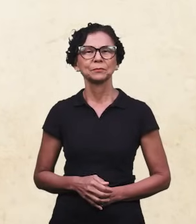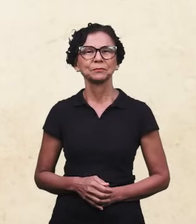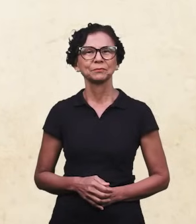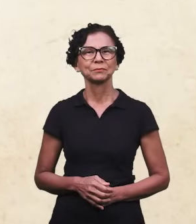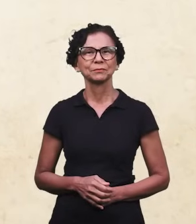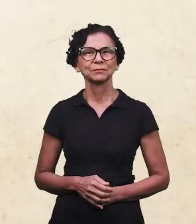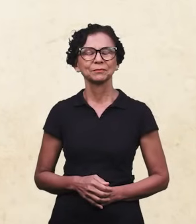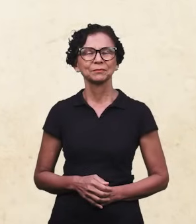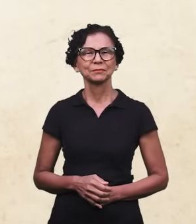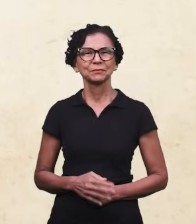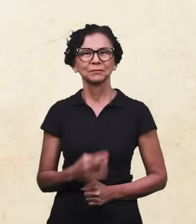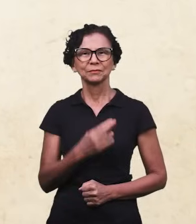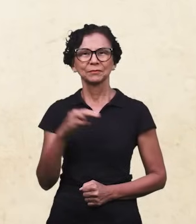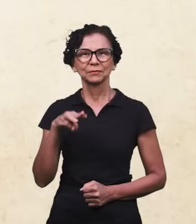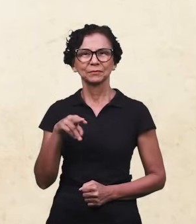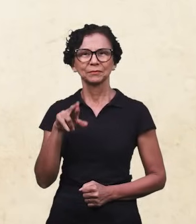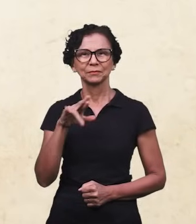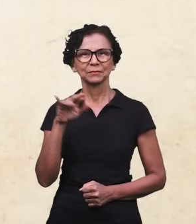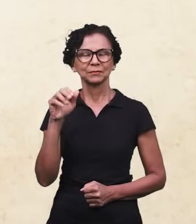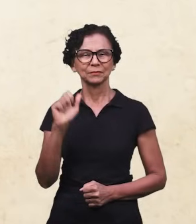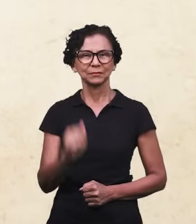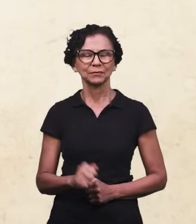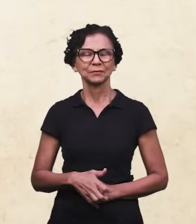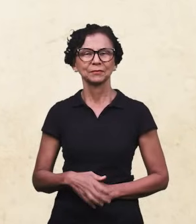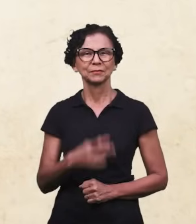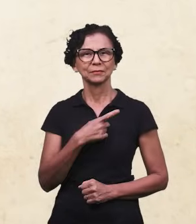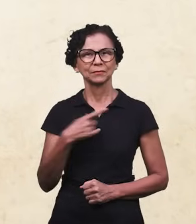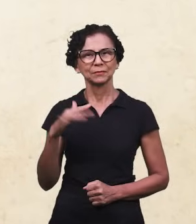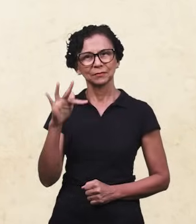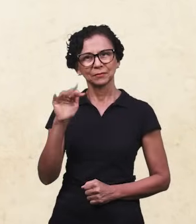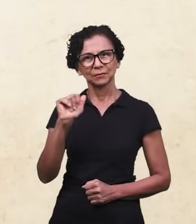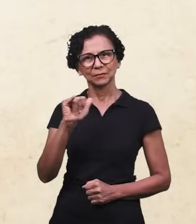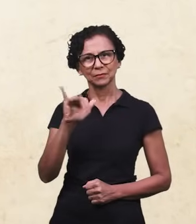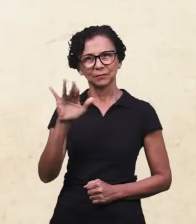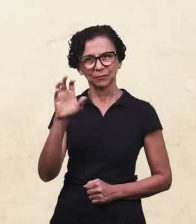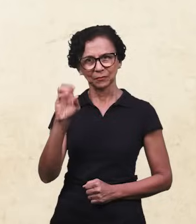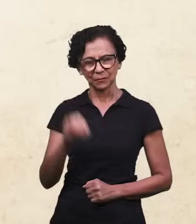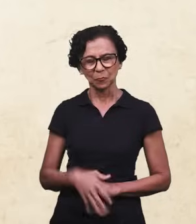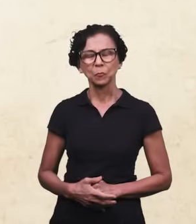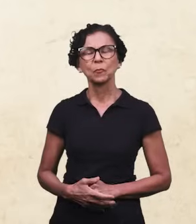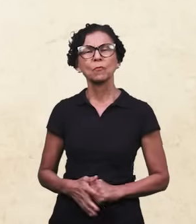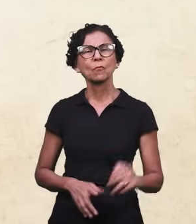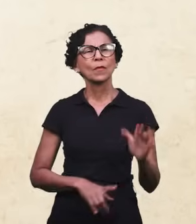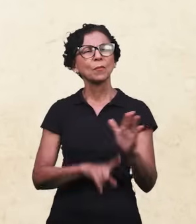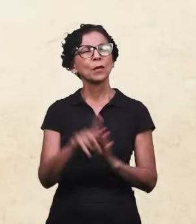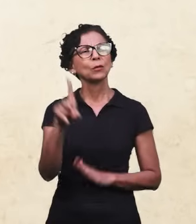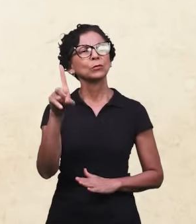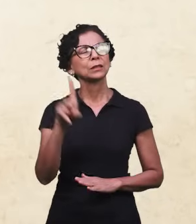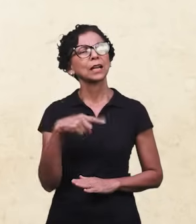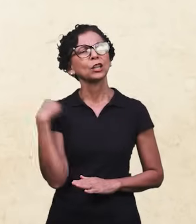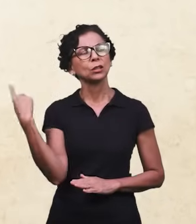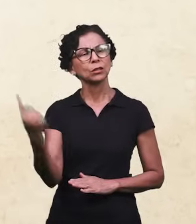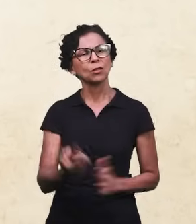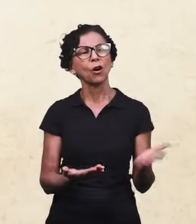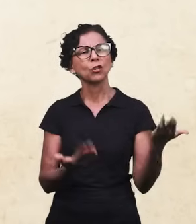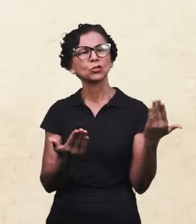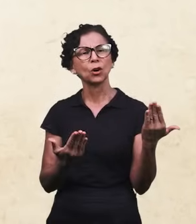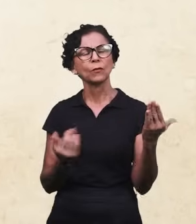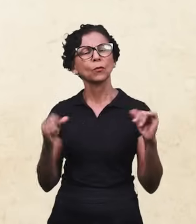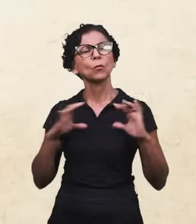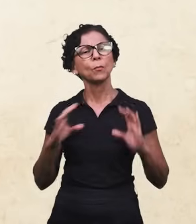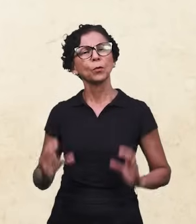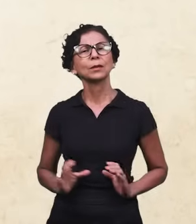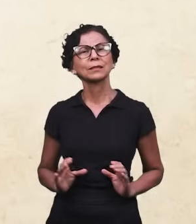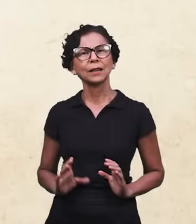A paz do Senhor, eu sou a Maria Clara, da ICM Marambaia, do Ministério do Pastor Fábio Aguiar. Eu gostaria de saber como nós